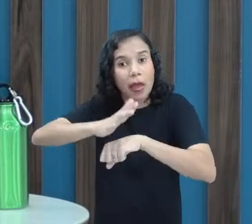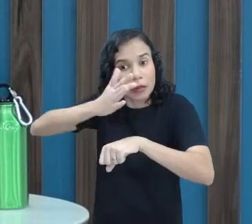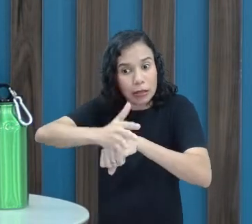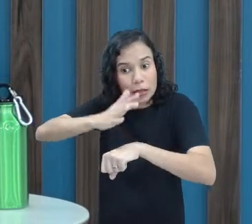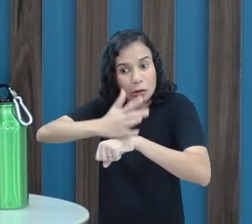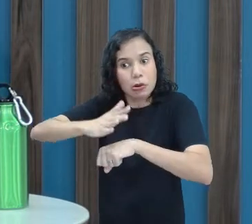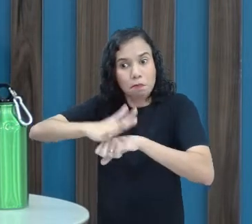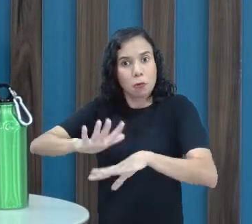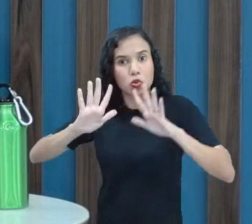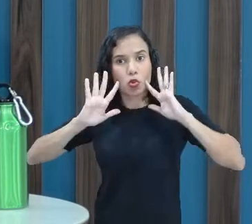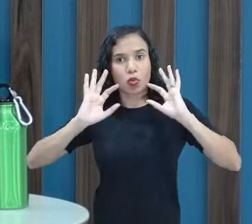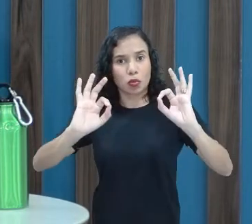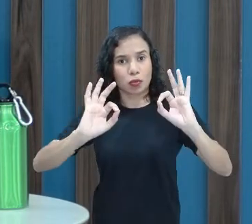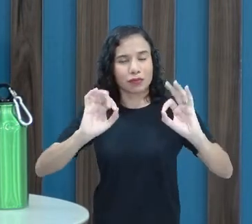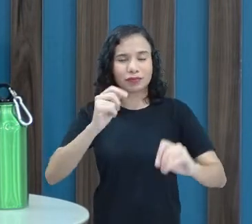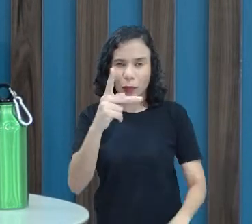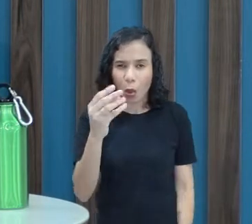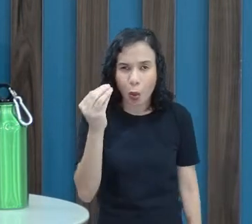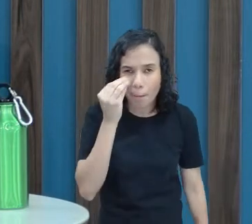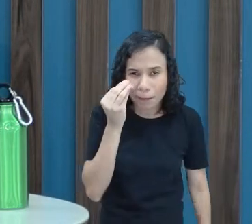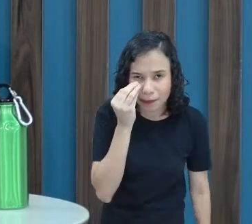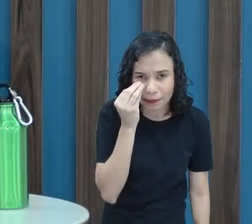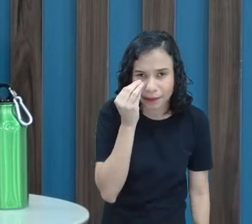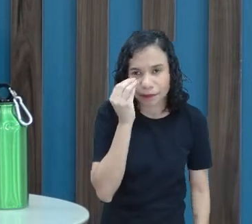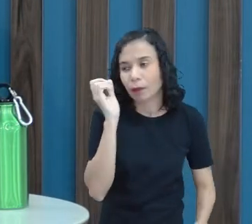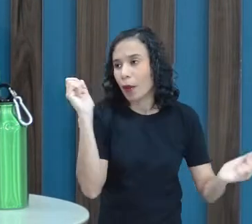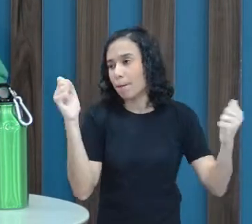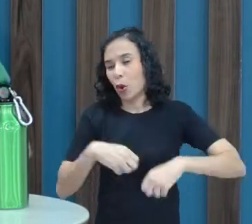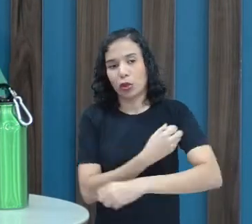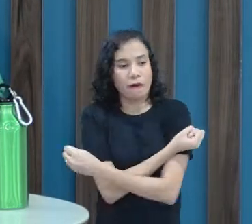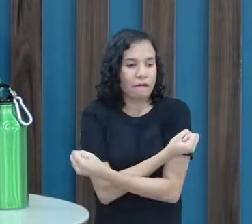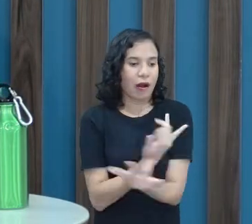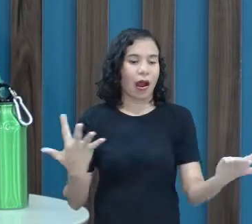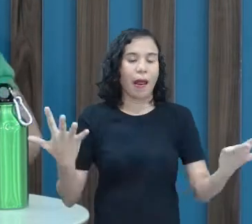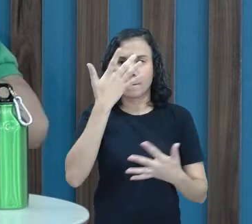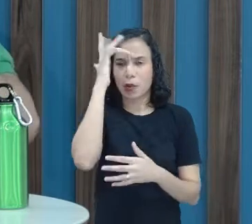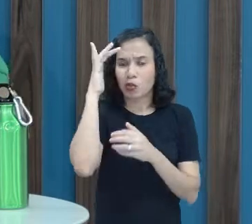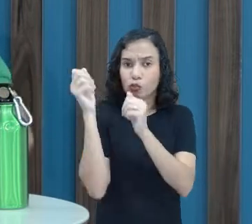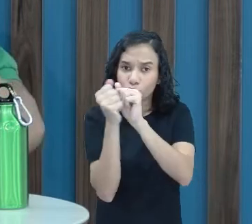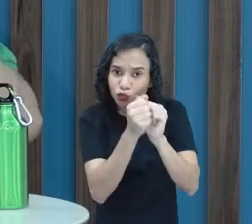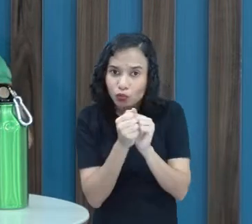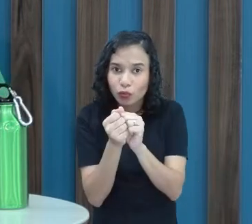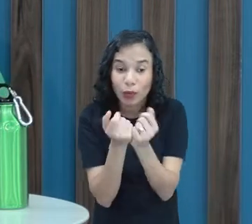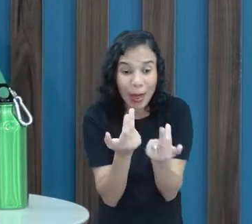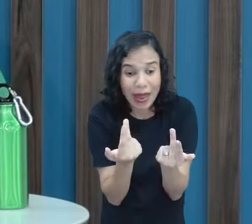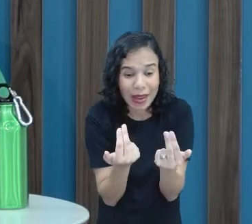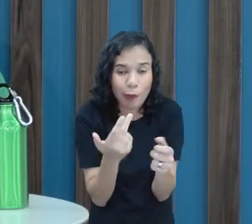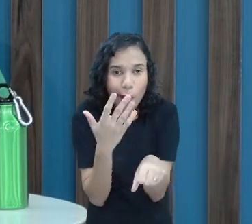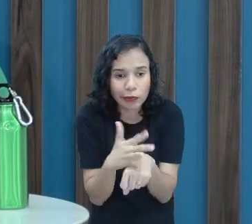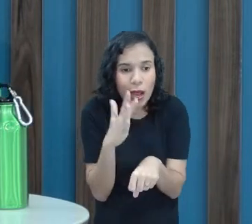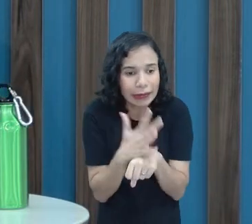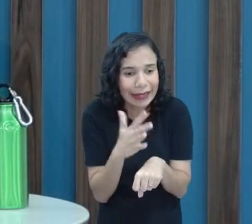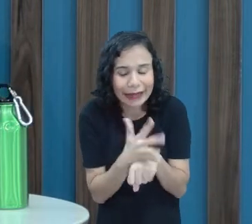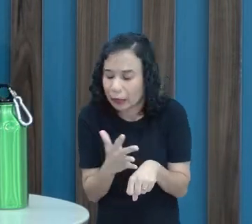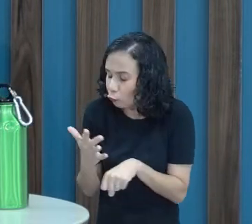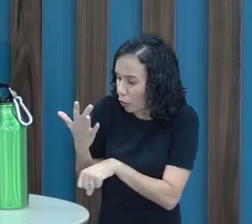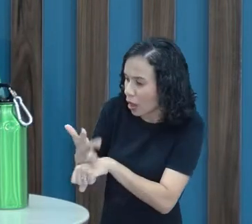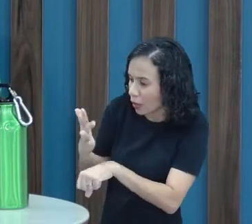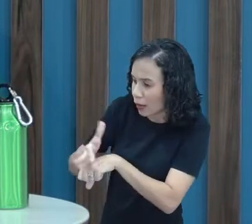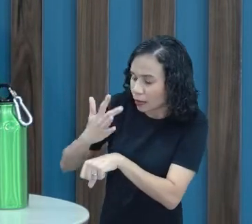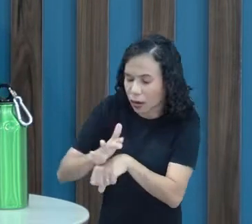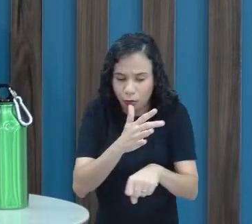àquele treinamento. Porque se você observar, você pode colocar várias pessoas ali para fazer o mesmo treinamento. Você vai dar o